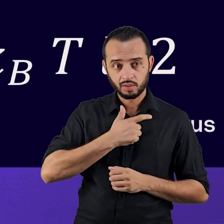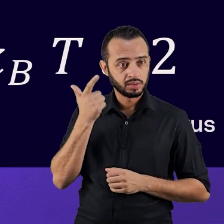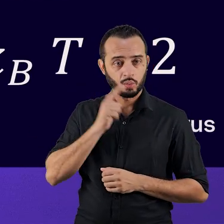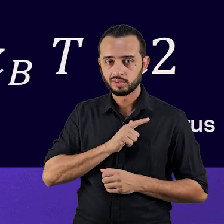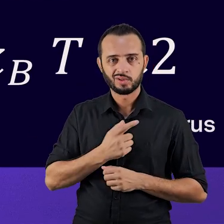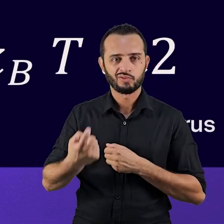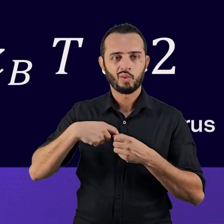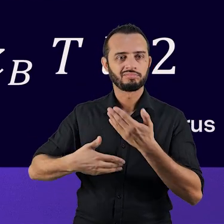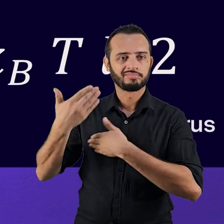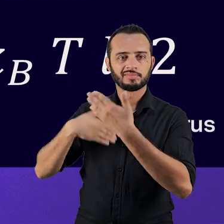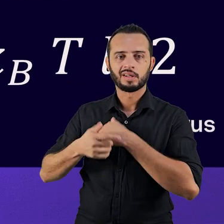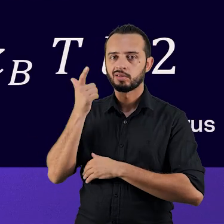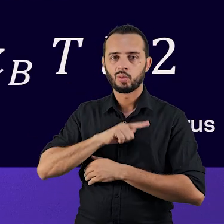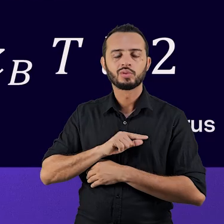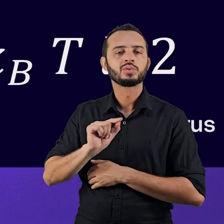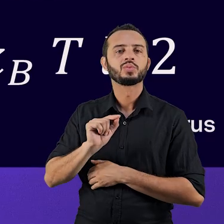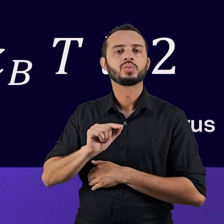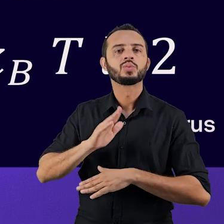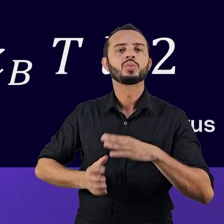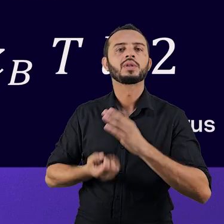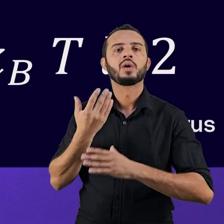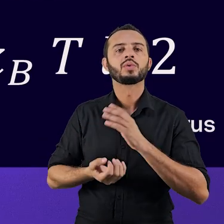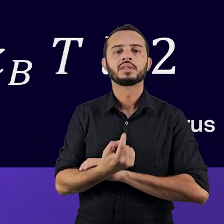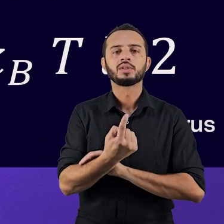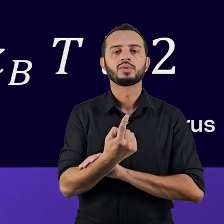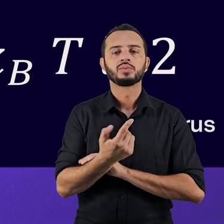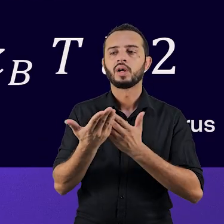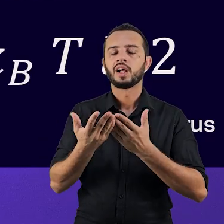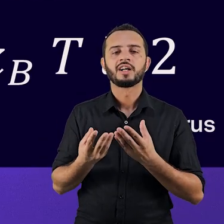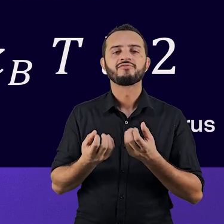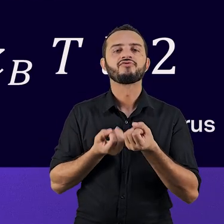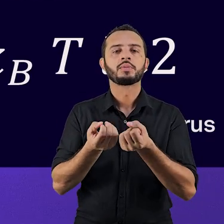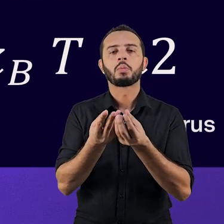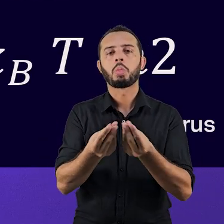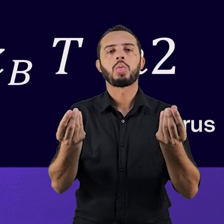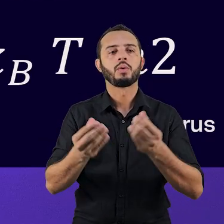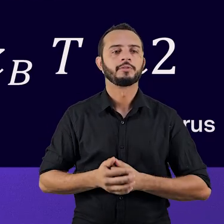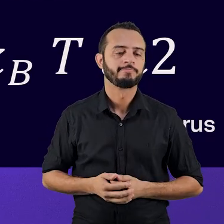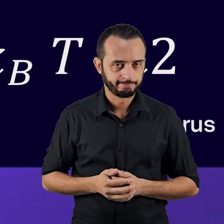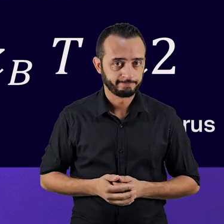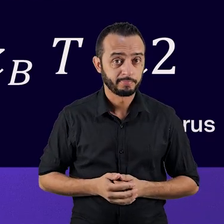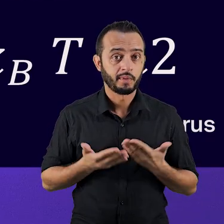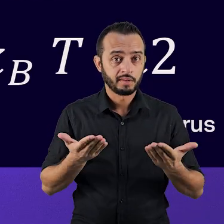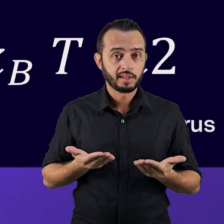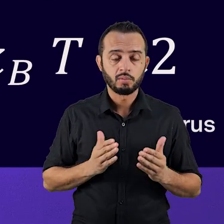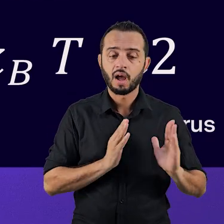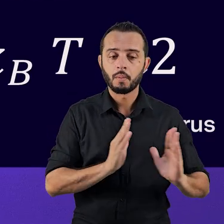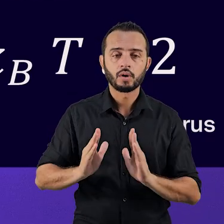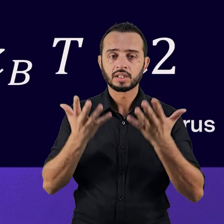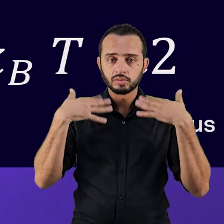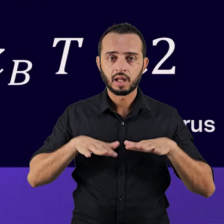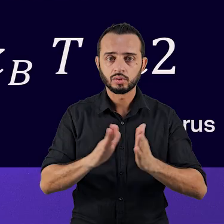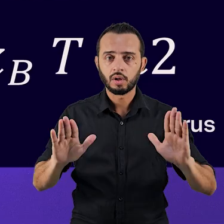consigo voltar para trás. Eu não consigo saber o que gerou esse 1. Ela destrói a informação. A computação clássica é o processo